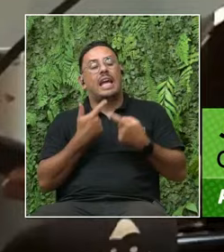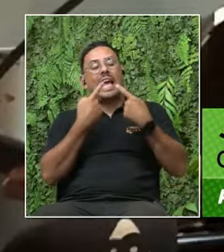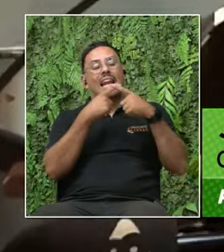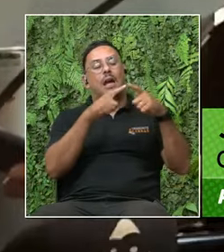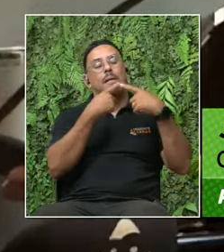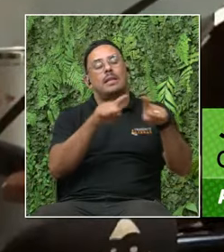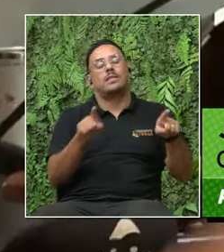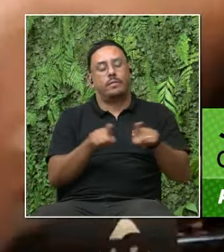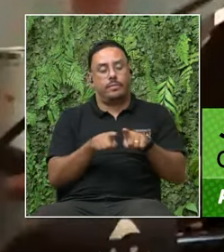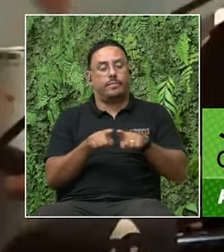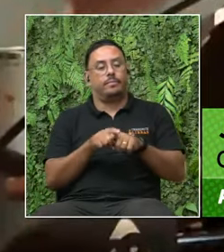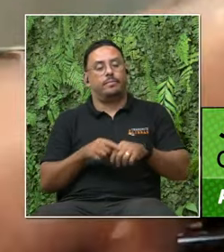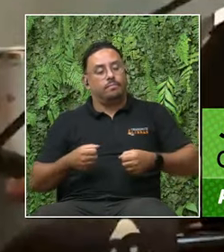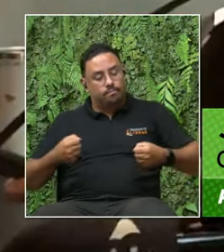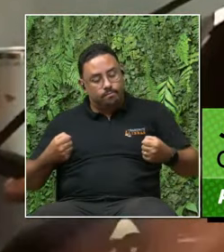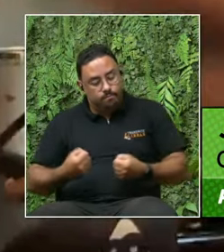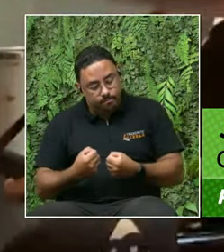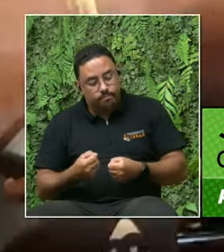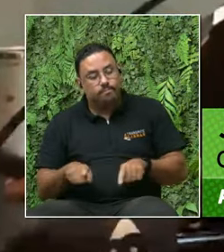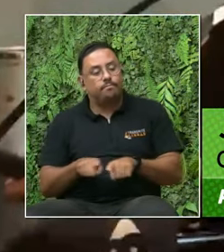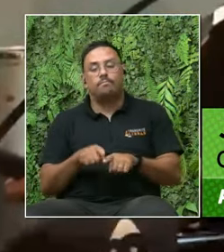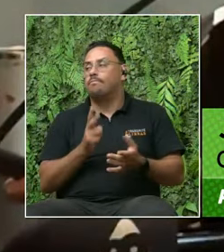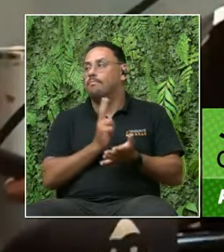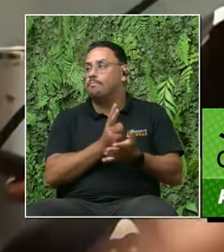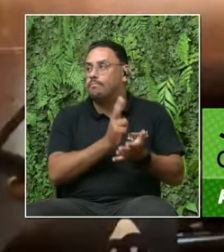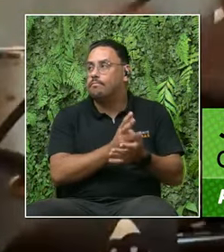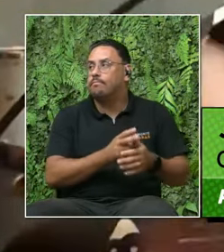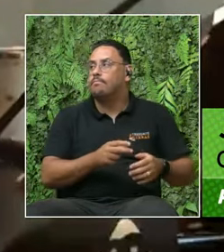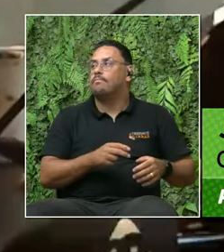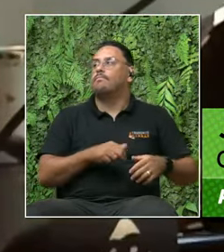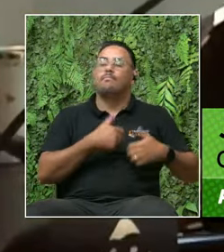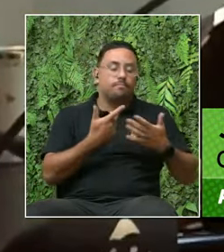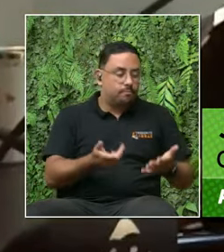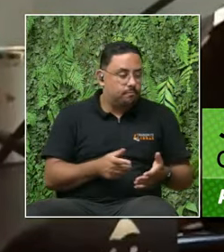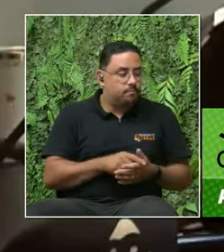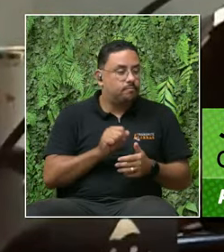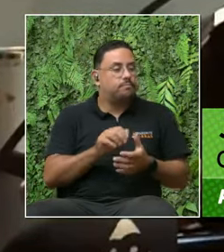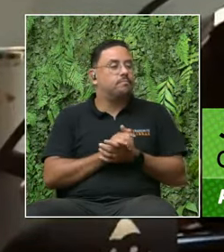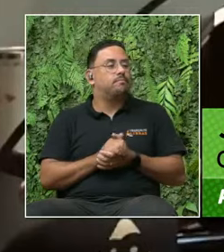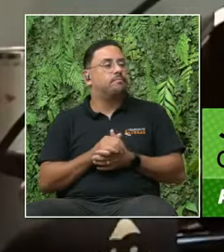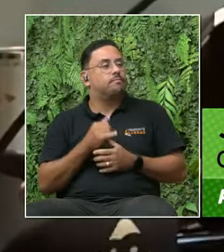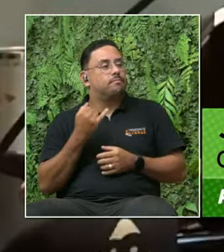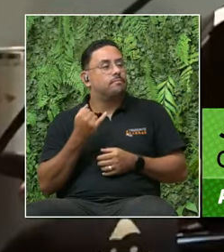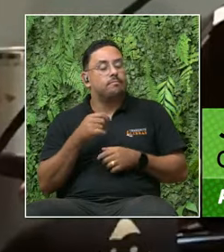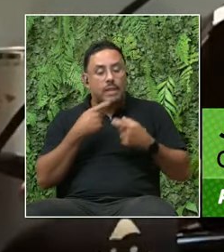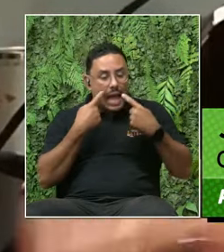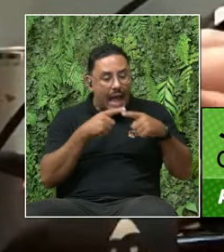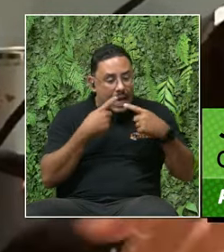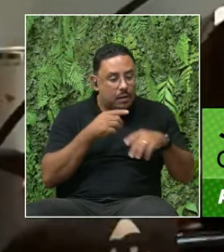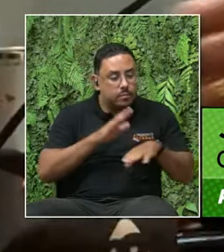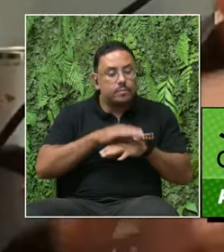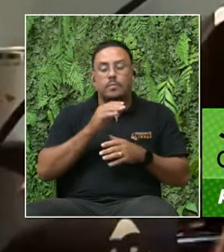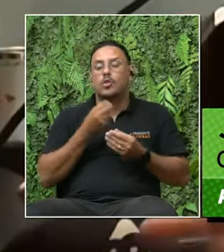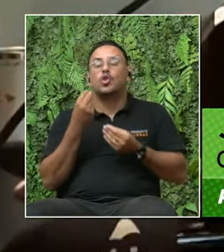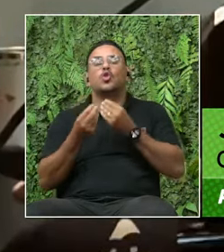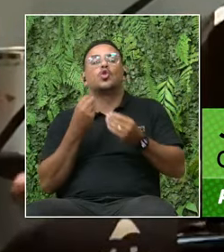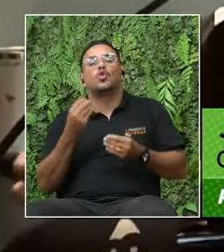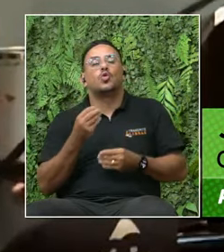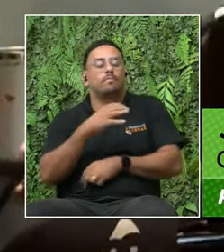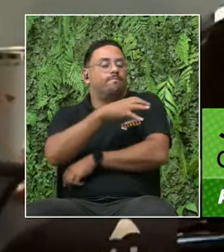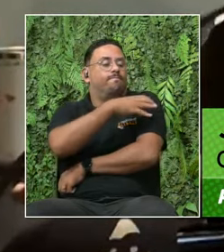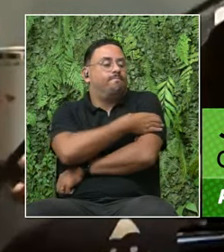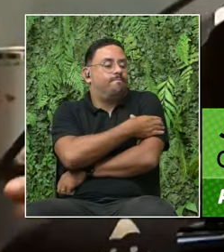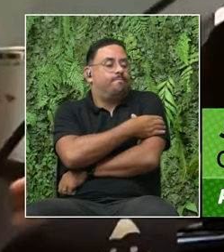também do hul mesmo né sempre né o hul também ele não importa Ele reclama mas eu acho que assim como o